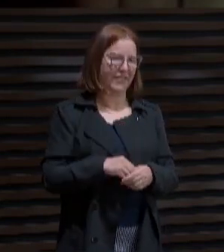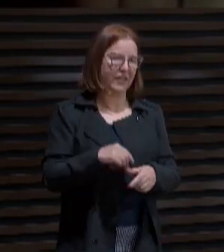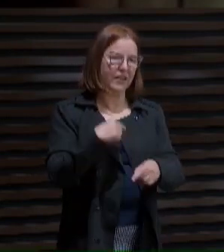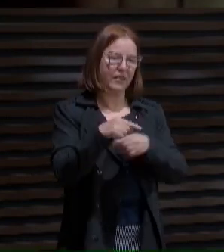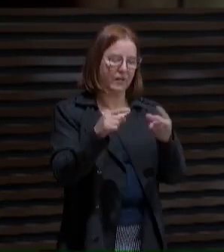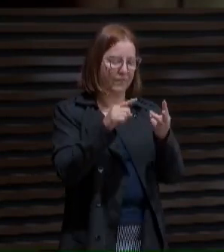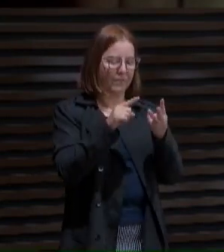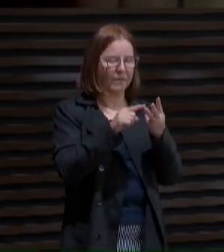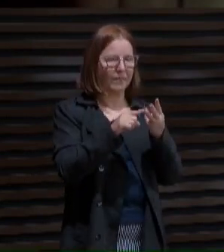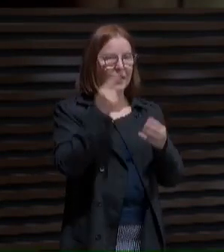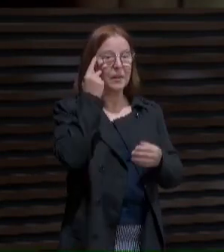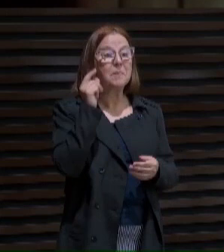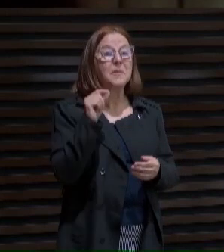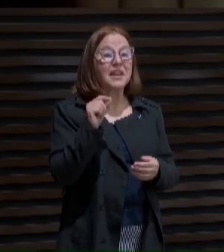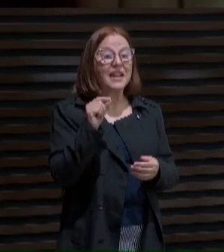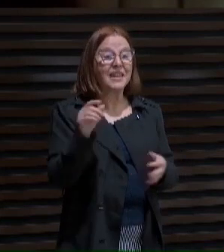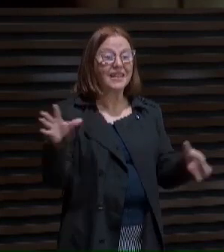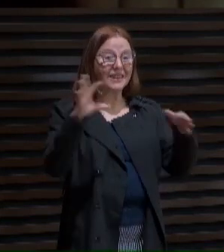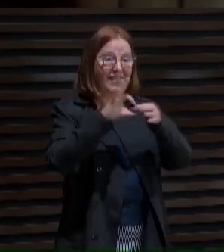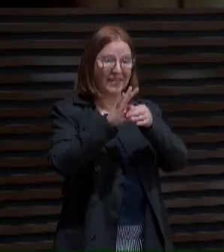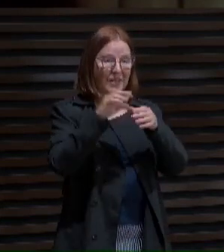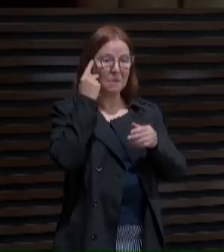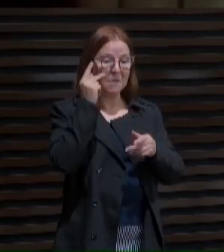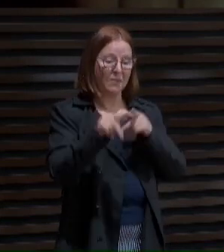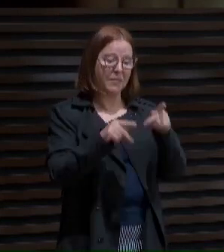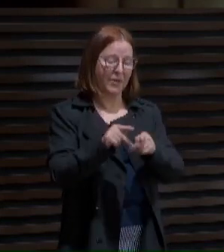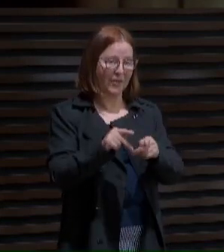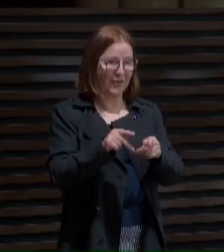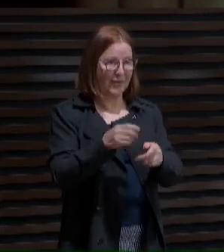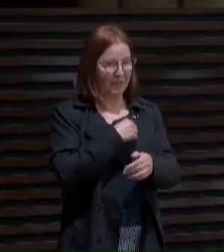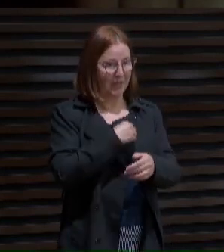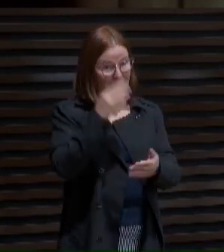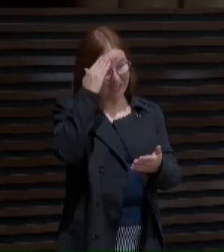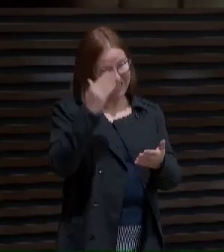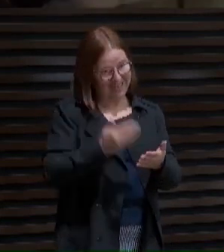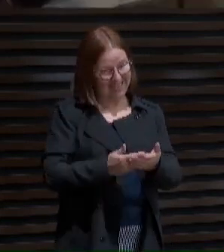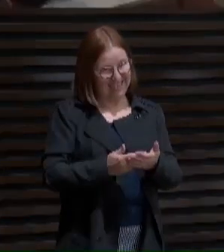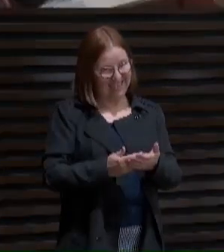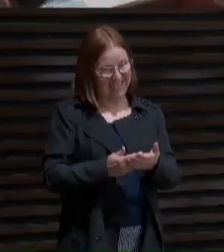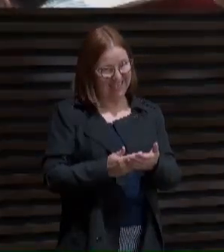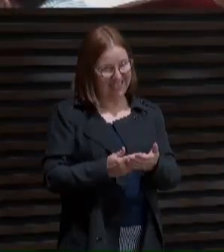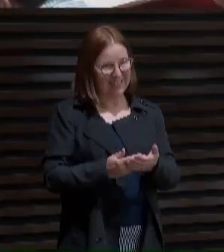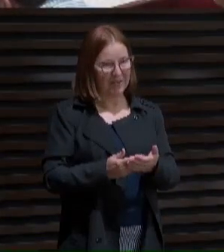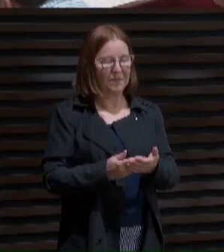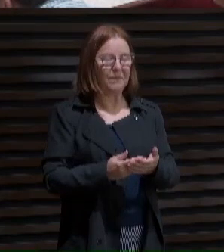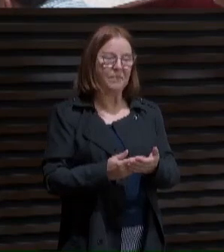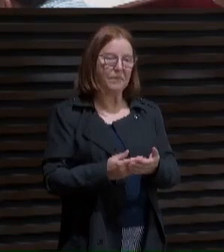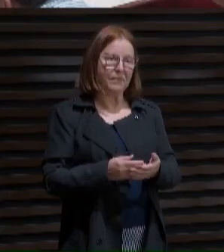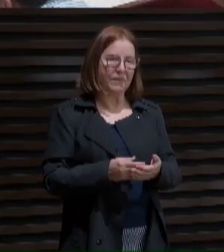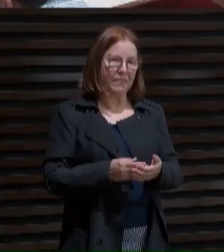Depois, para quem é feita a reconciliação? Para os pecadores que creem. Ele o fez pecado por